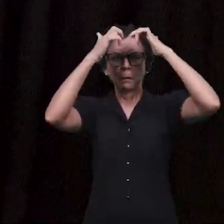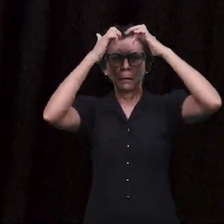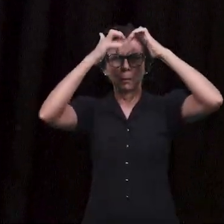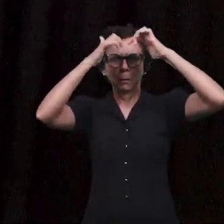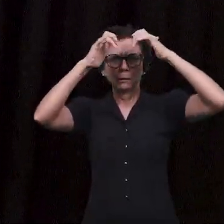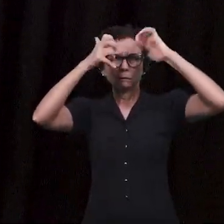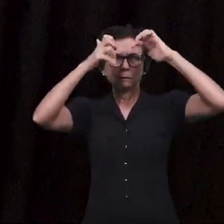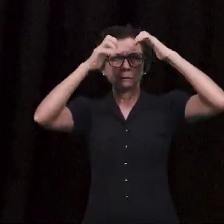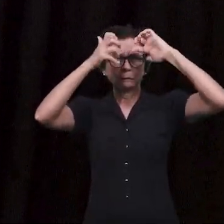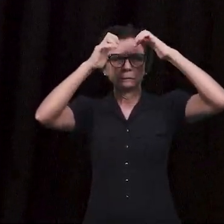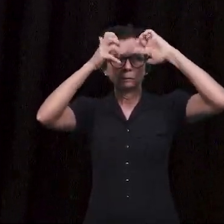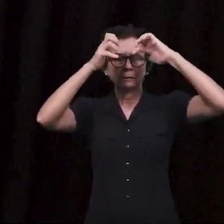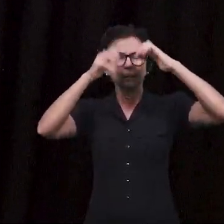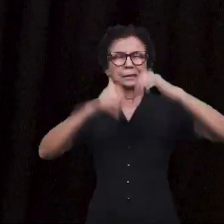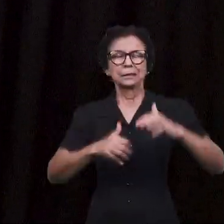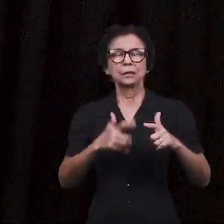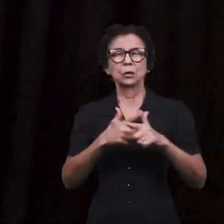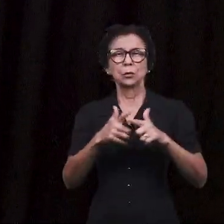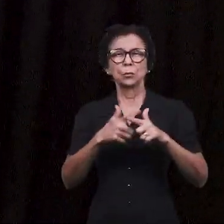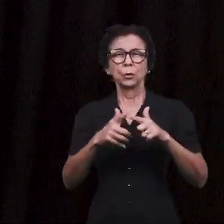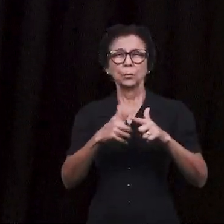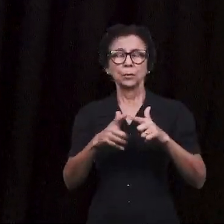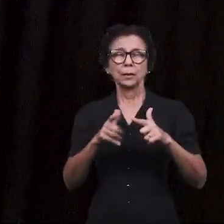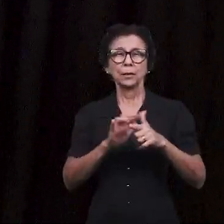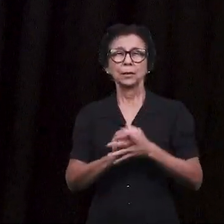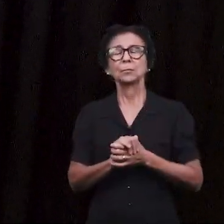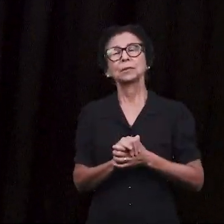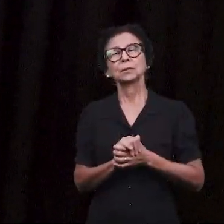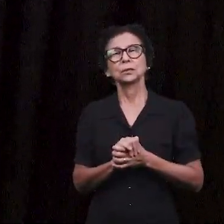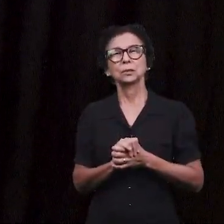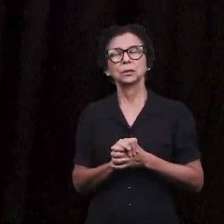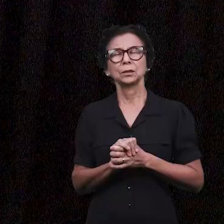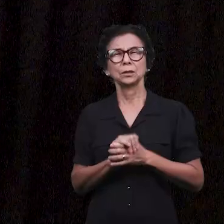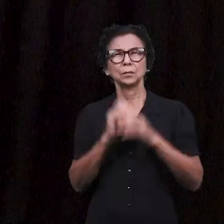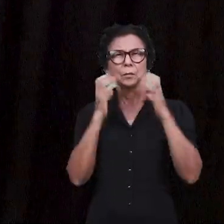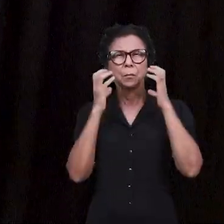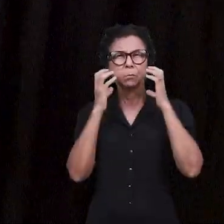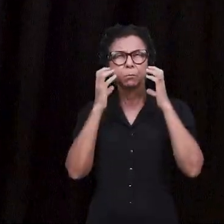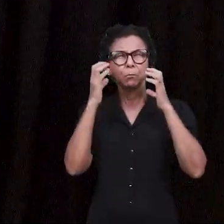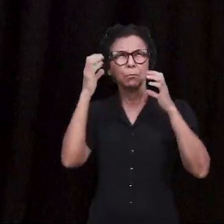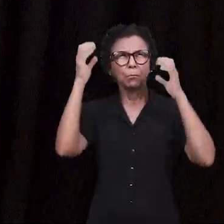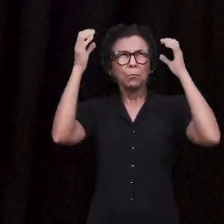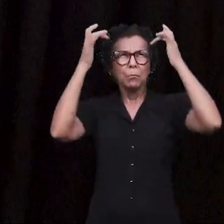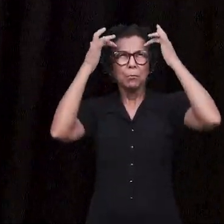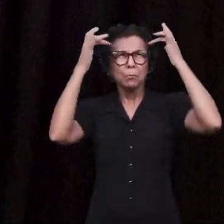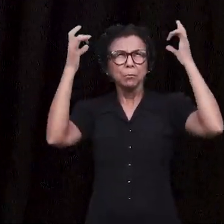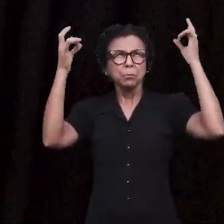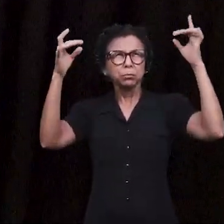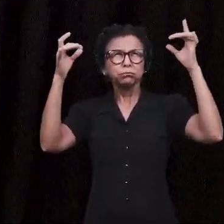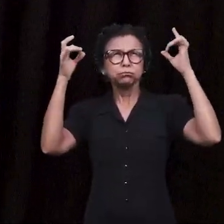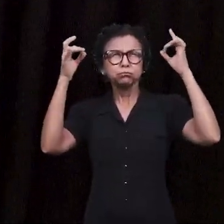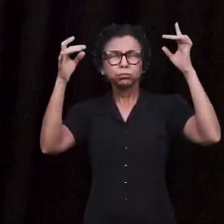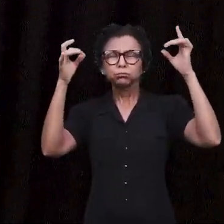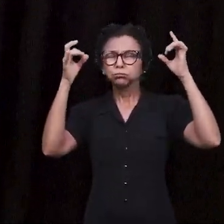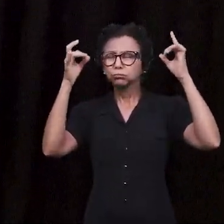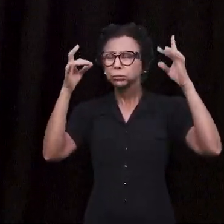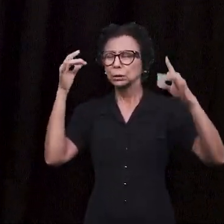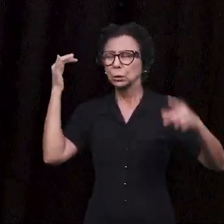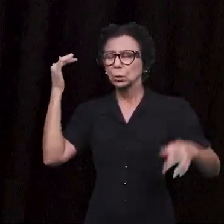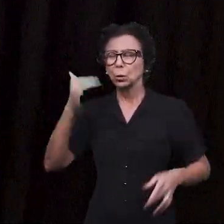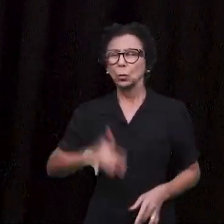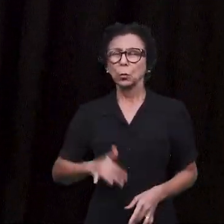processo inflamatório. Esse processo inflamatório é responsável, então, por causar a dor que ela